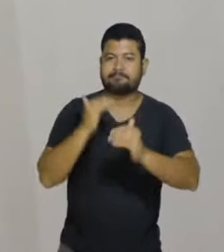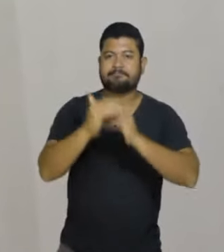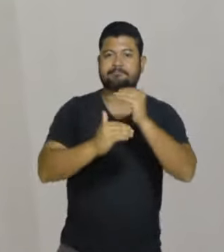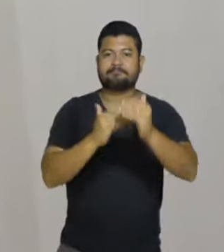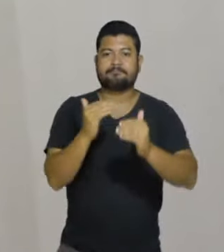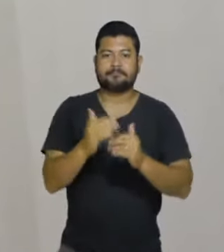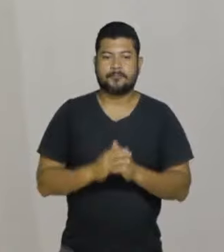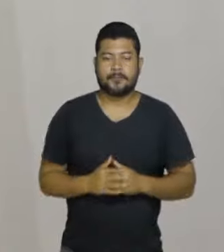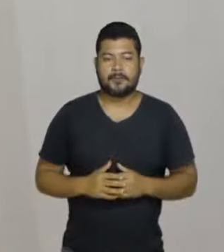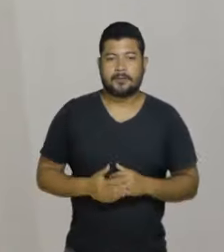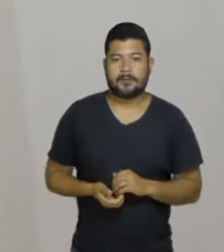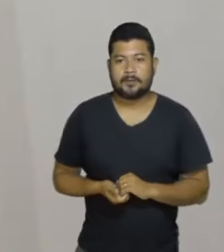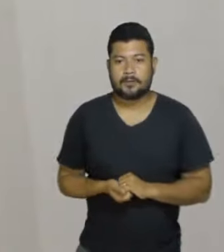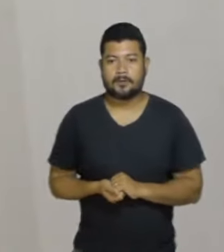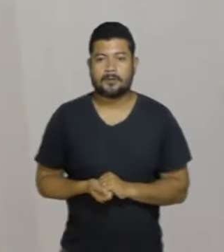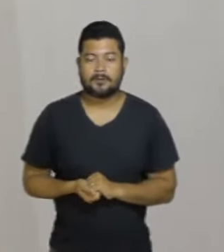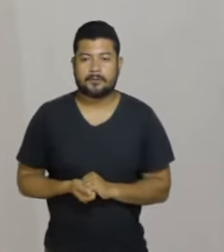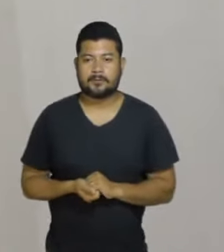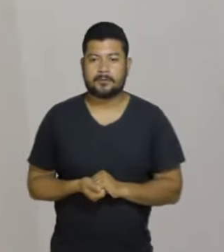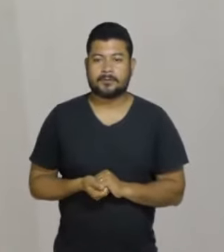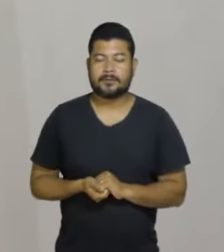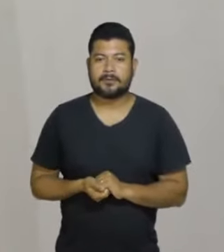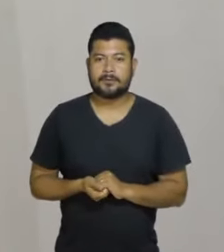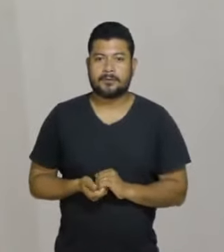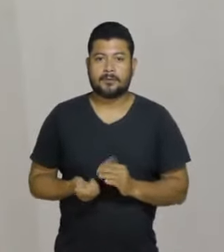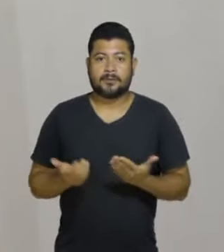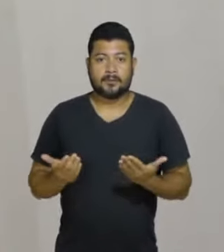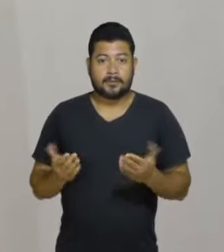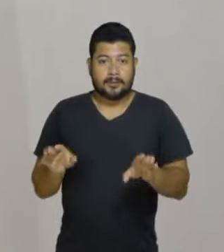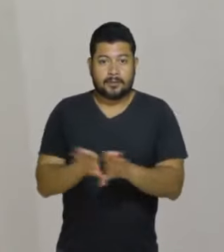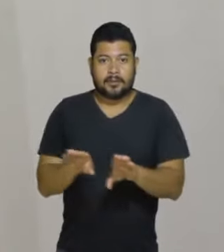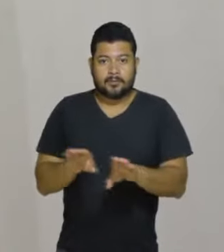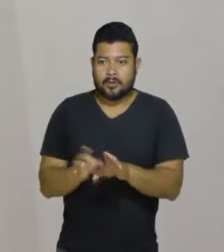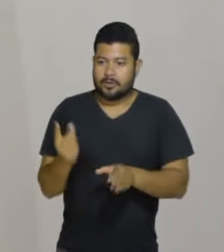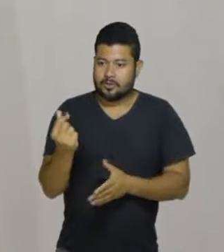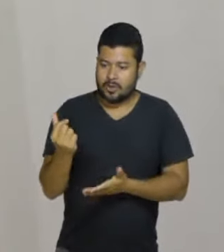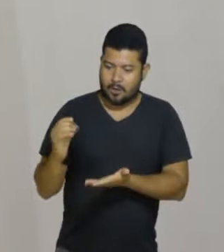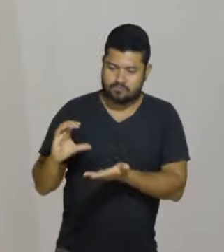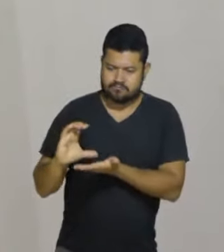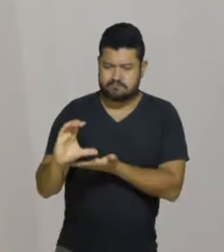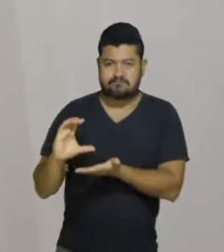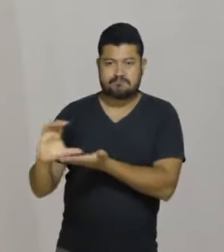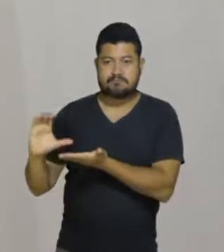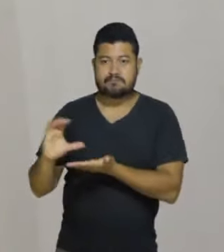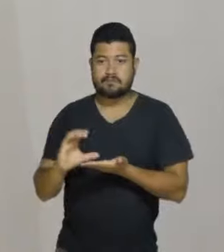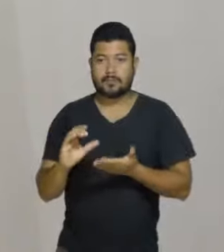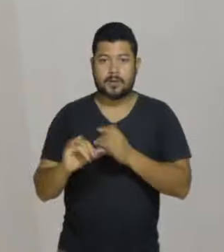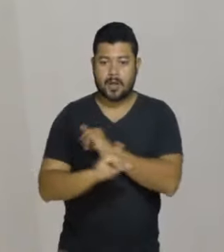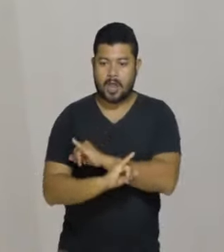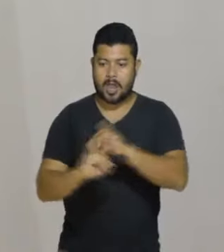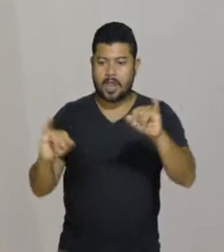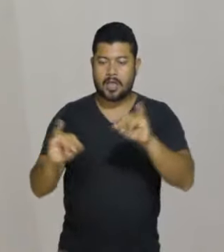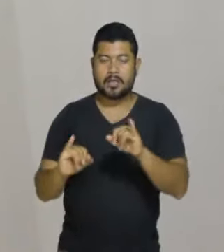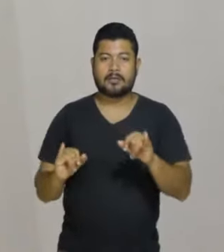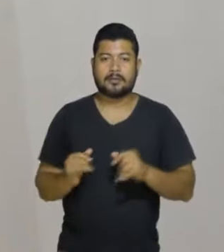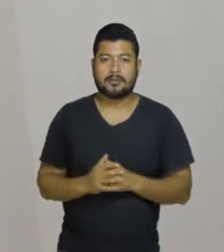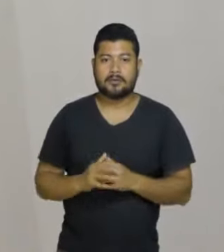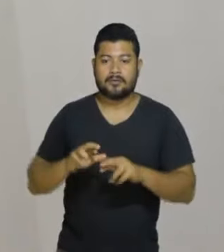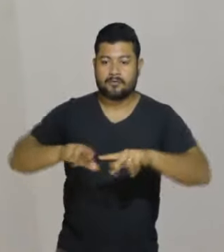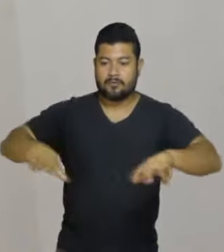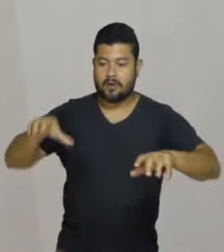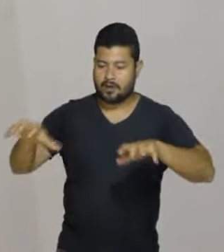desenvolvimento e dos recursos que estão sendo anunciados nas mais diversas